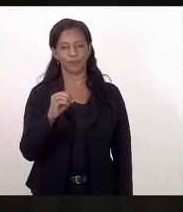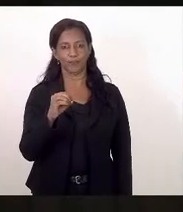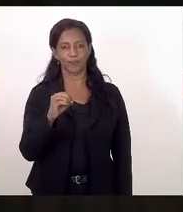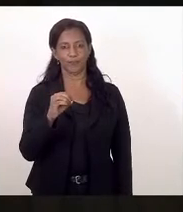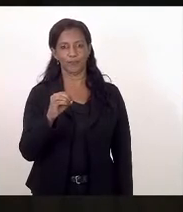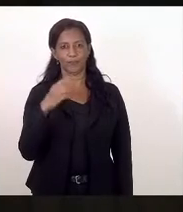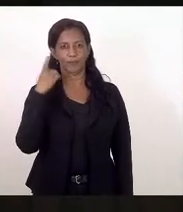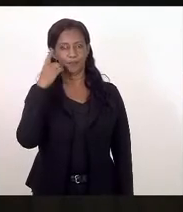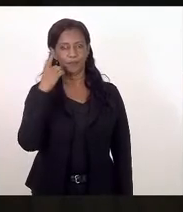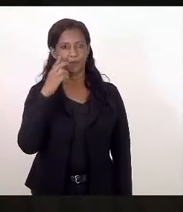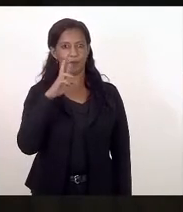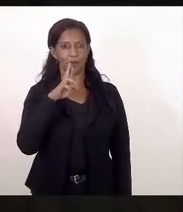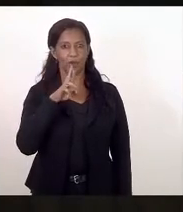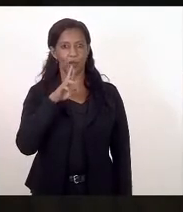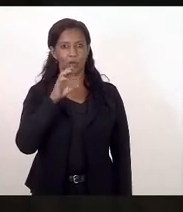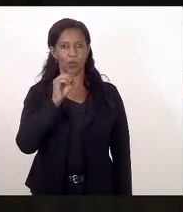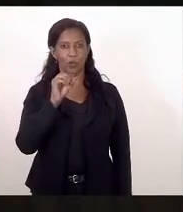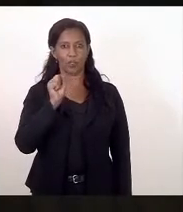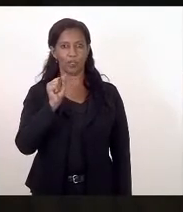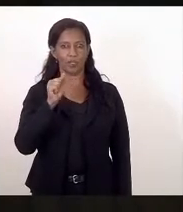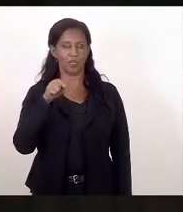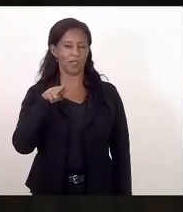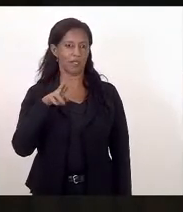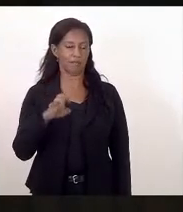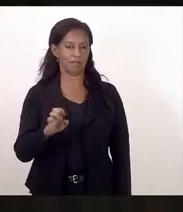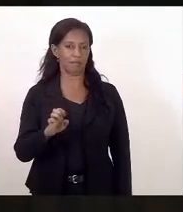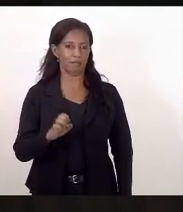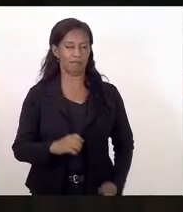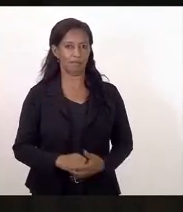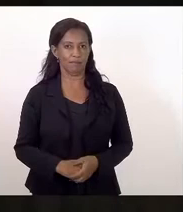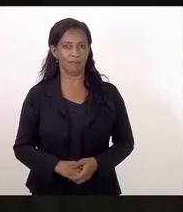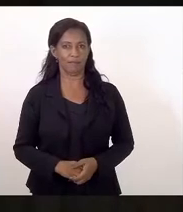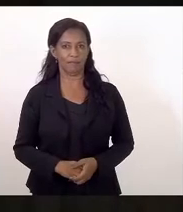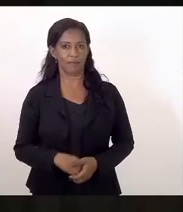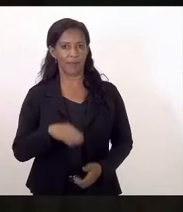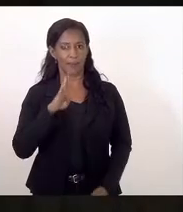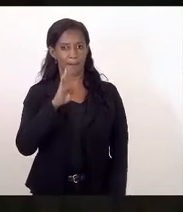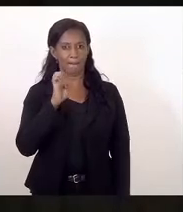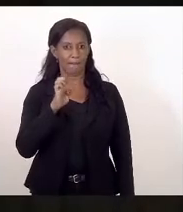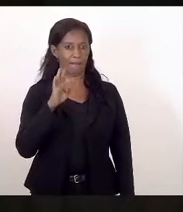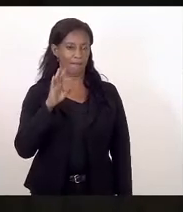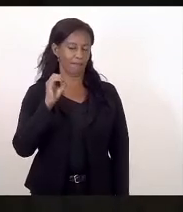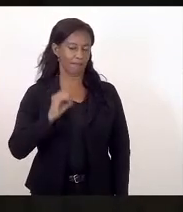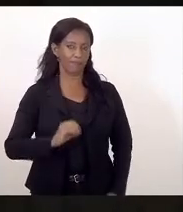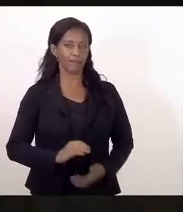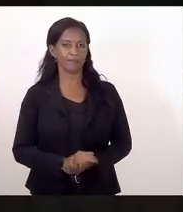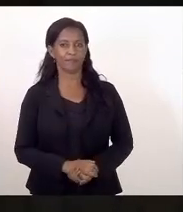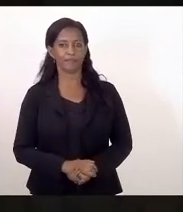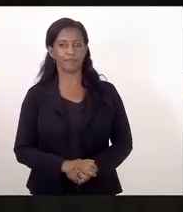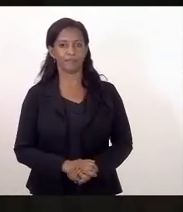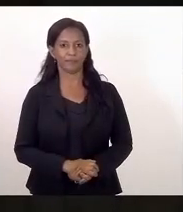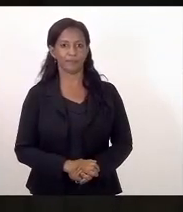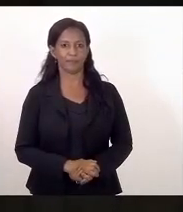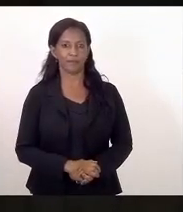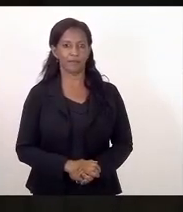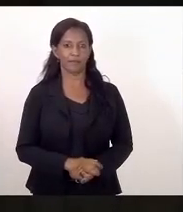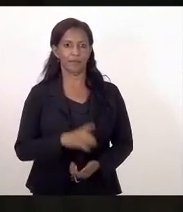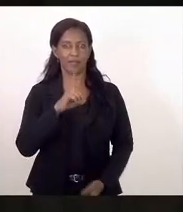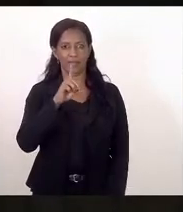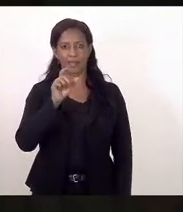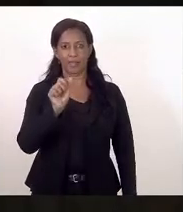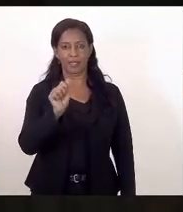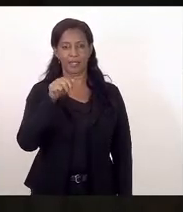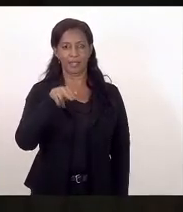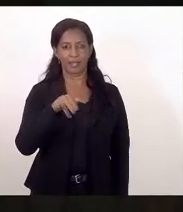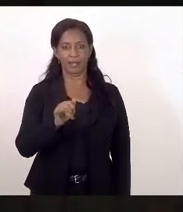deputada Rosane Félix, deputado Bebeto, deputado Daniel Liberon,